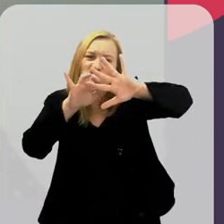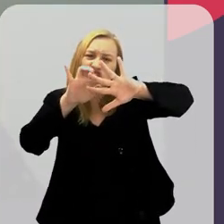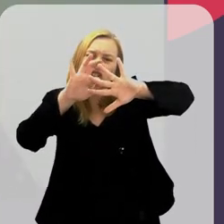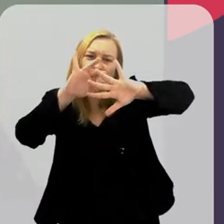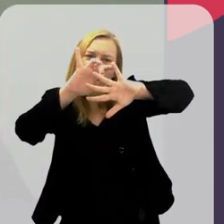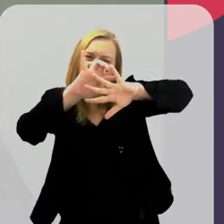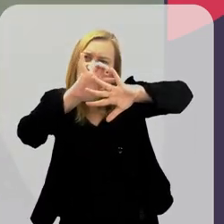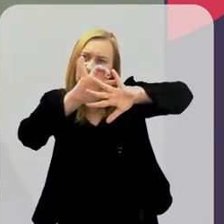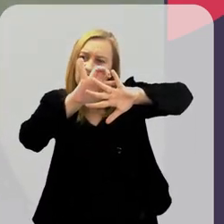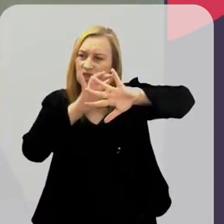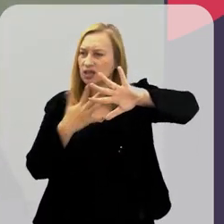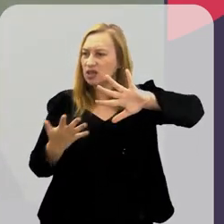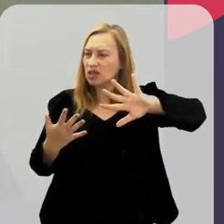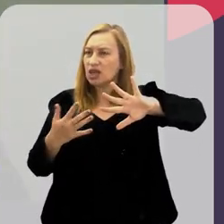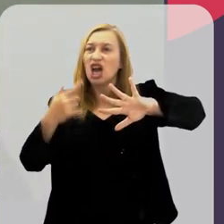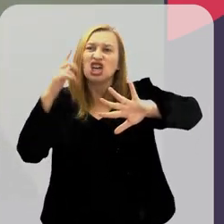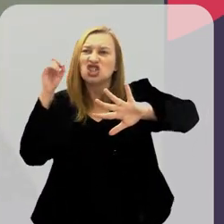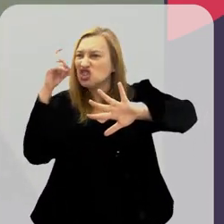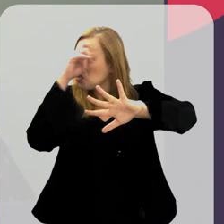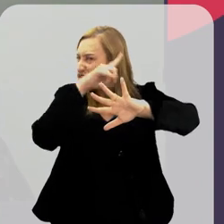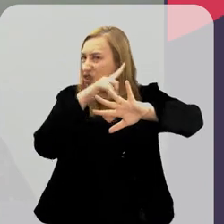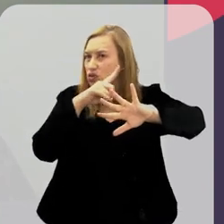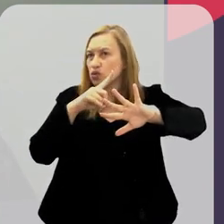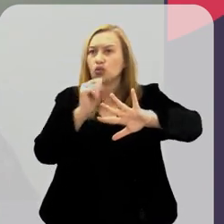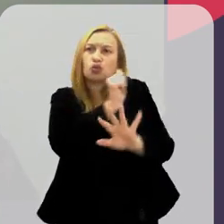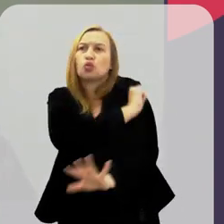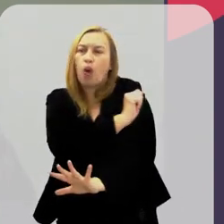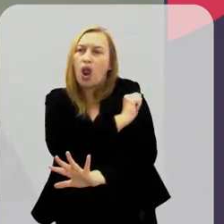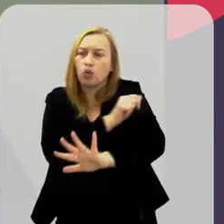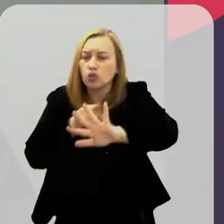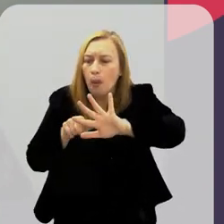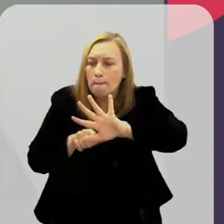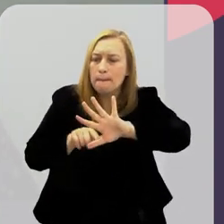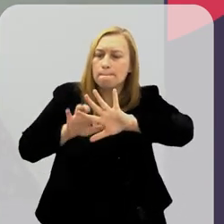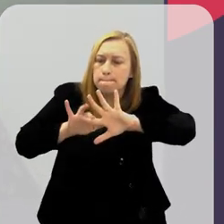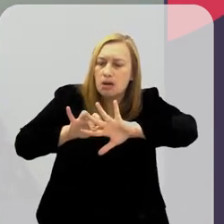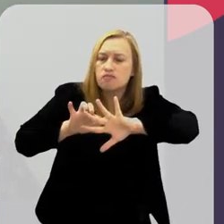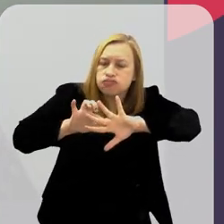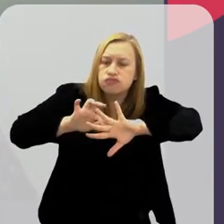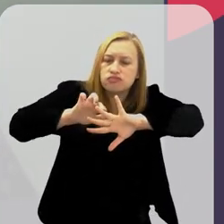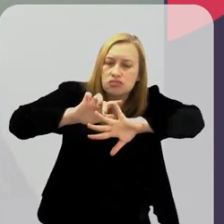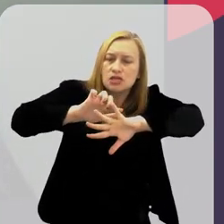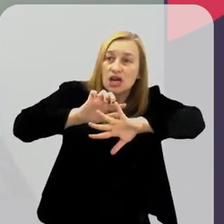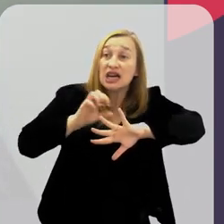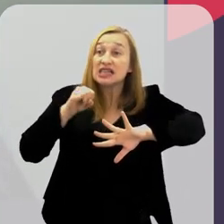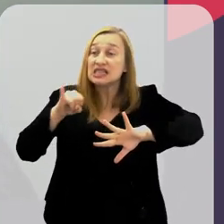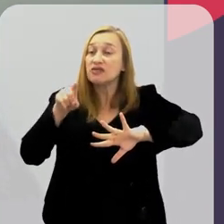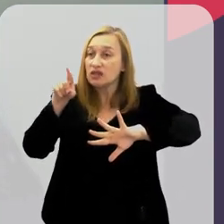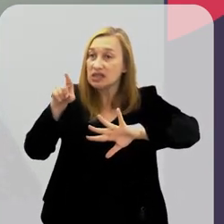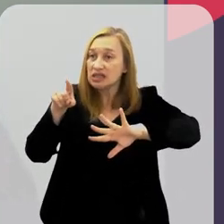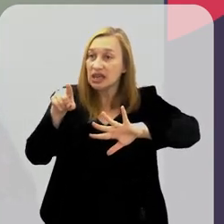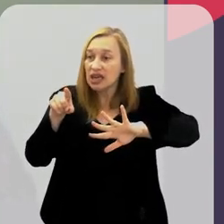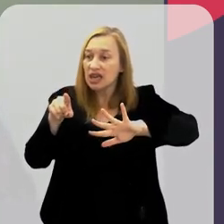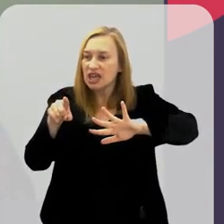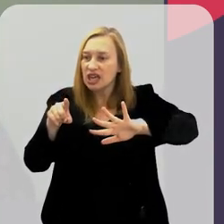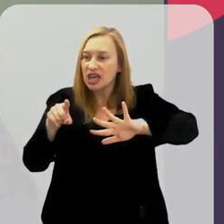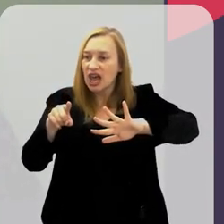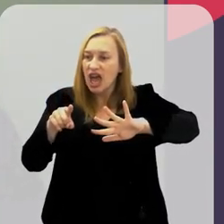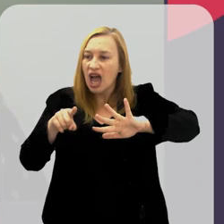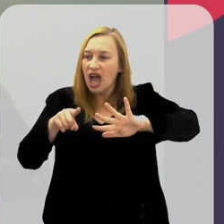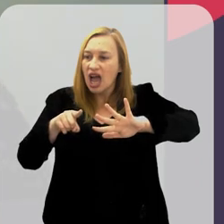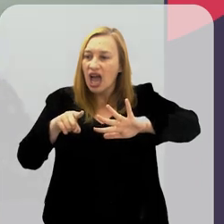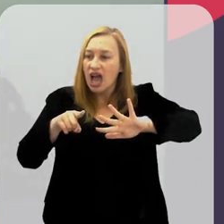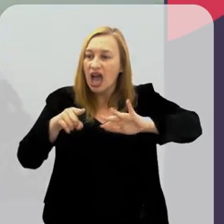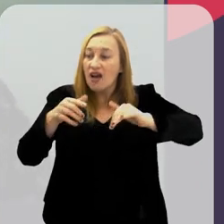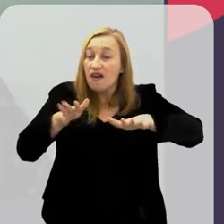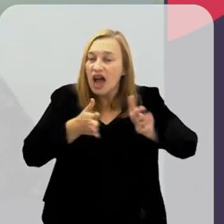né? Quando você dá uma escada com degrau muito alto, fica difícil para o aluno subir aquela escada. Quando você coloca